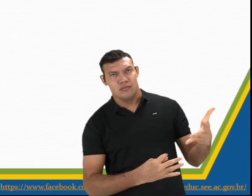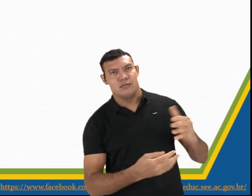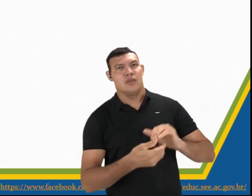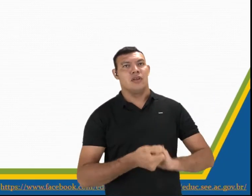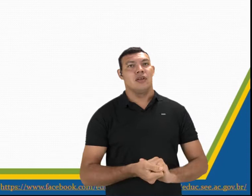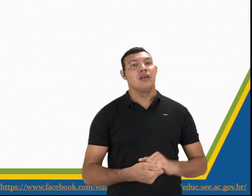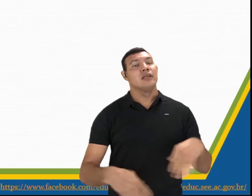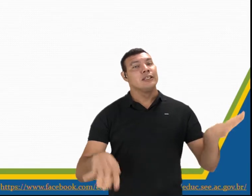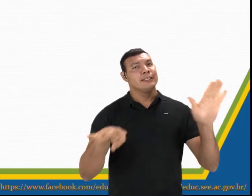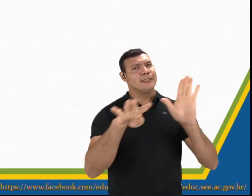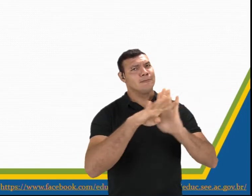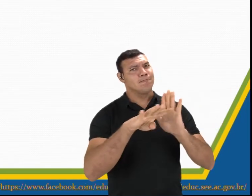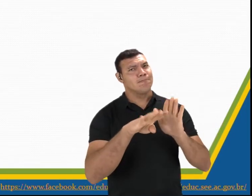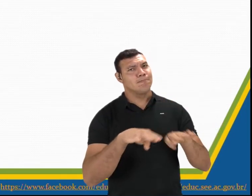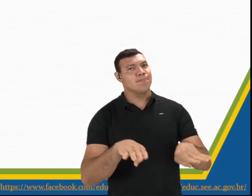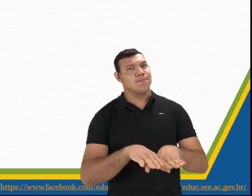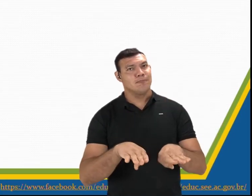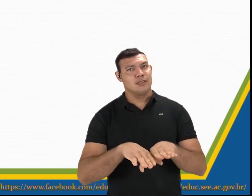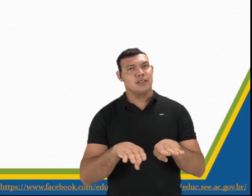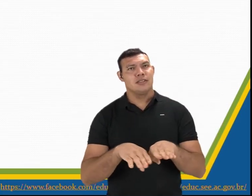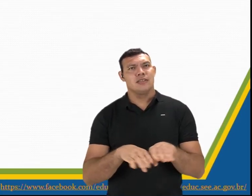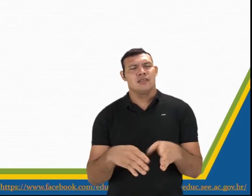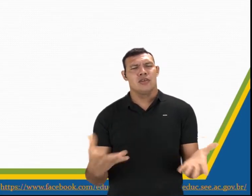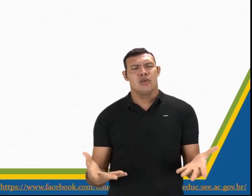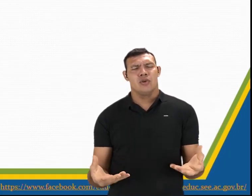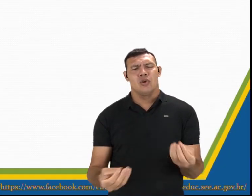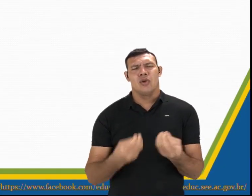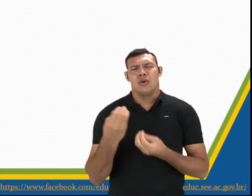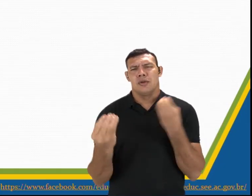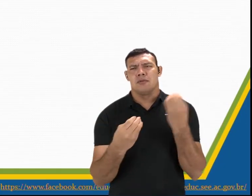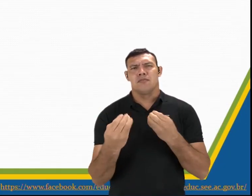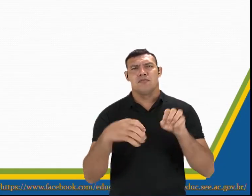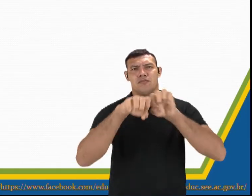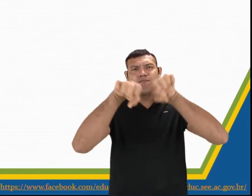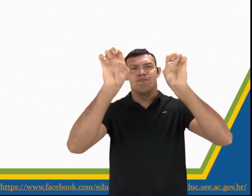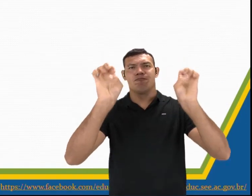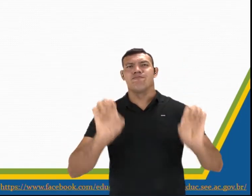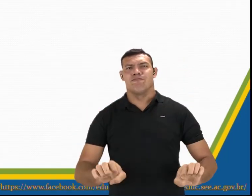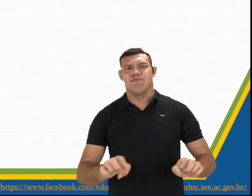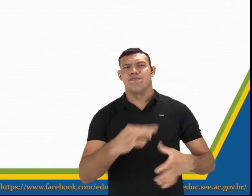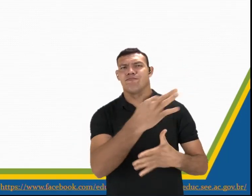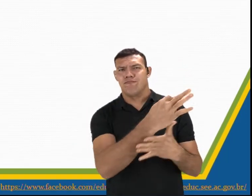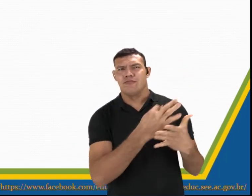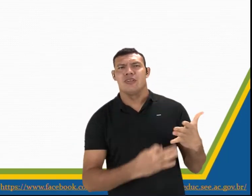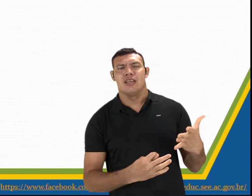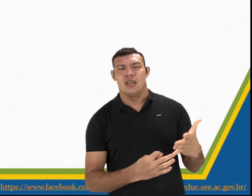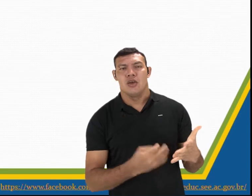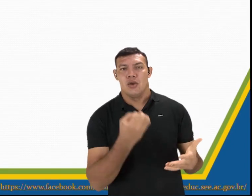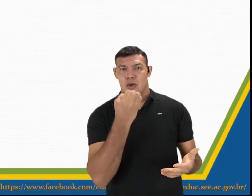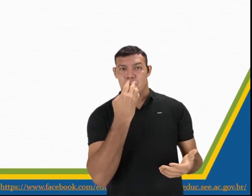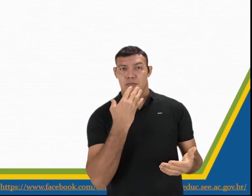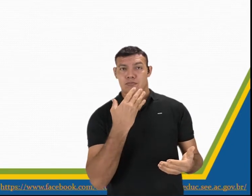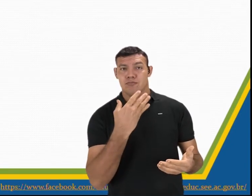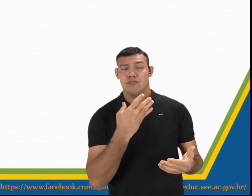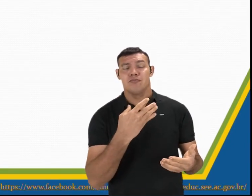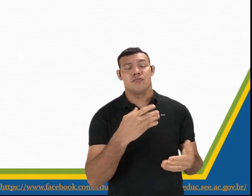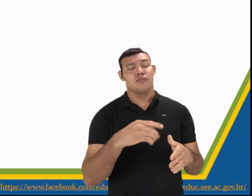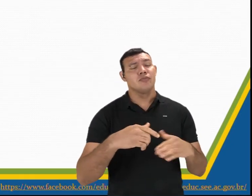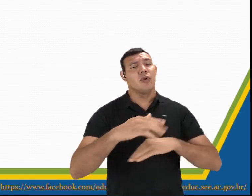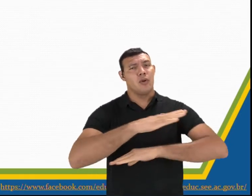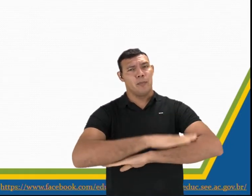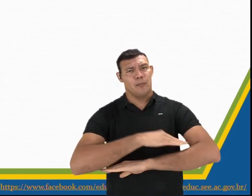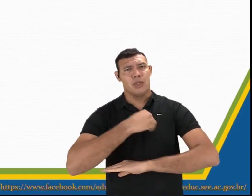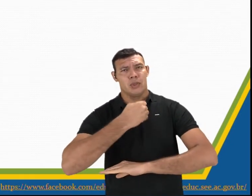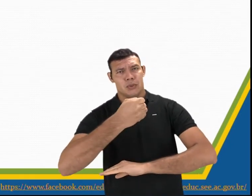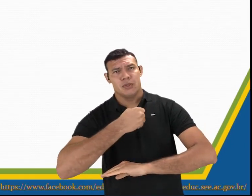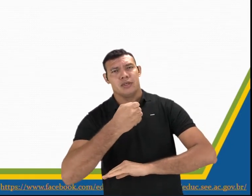importante também é quanto ao corpo do texto. Esse sim, um bom jornalista, ele se